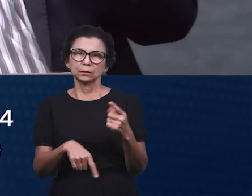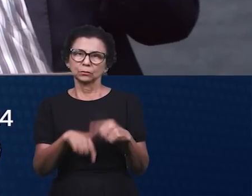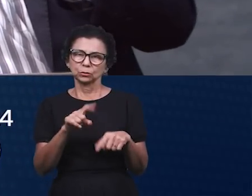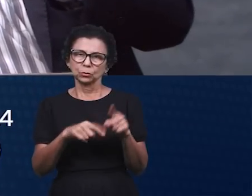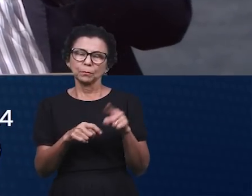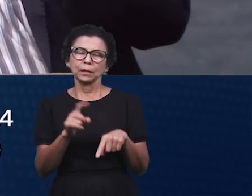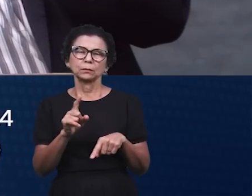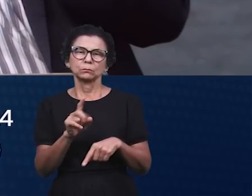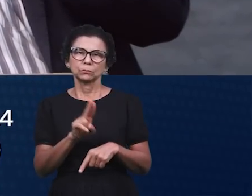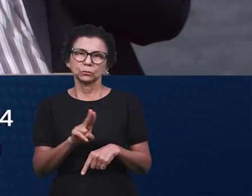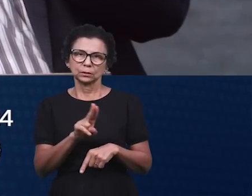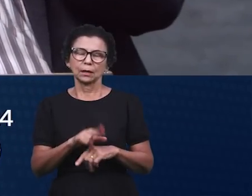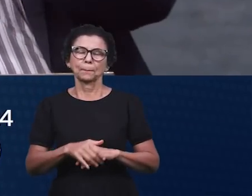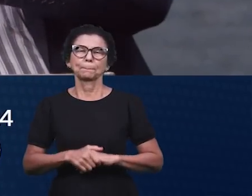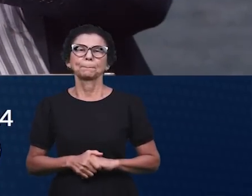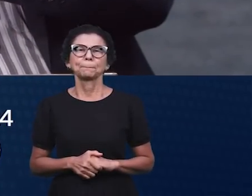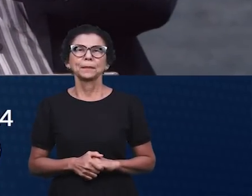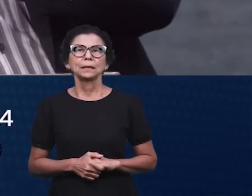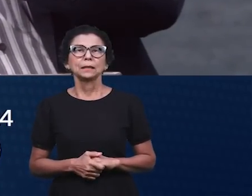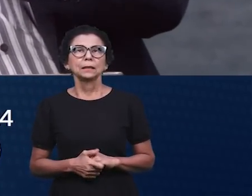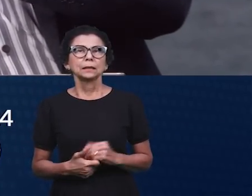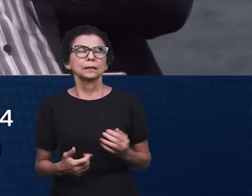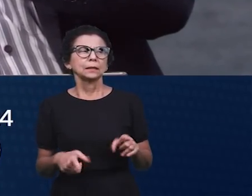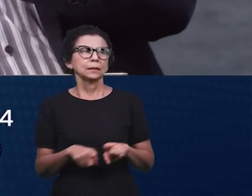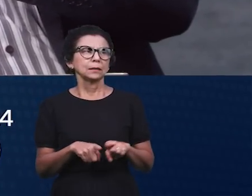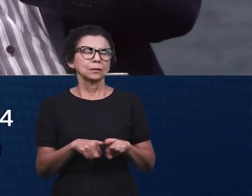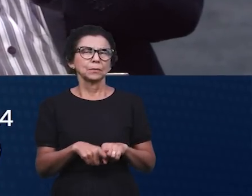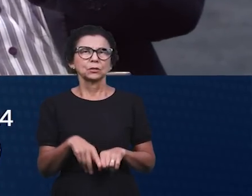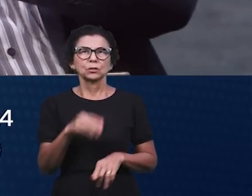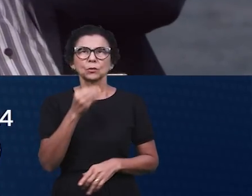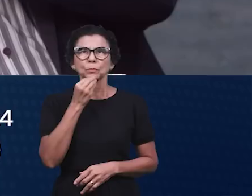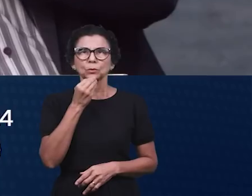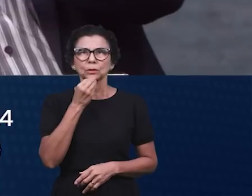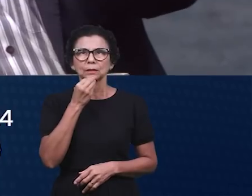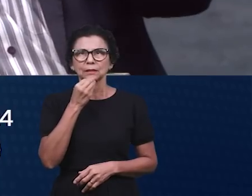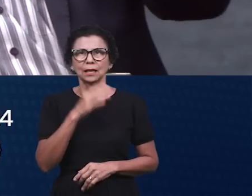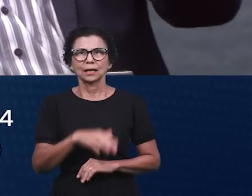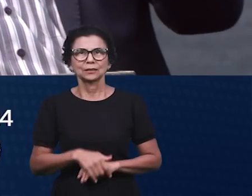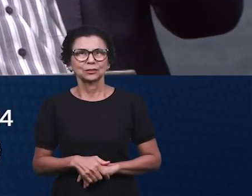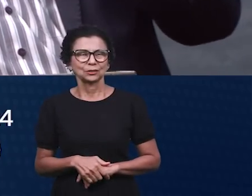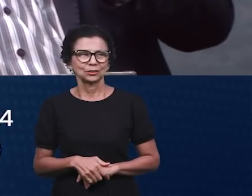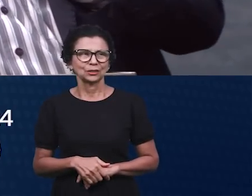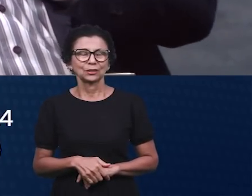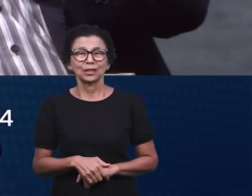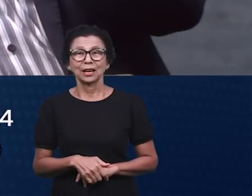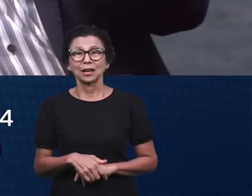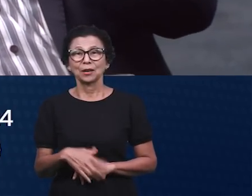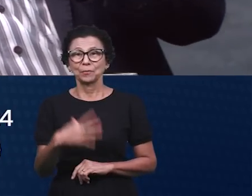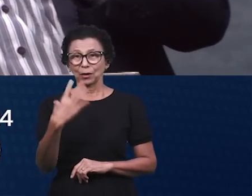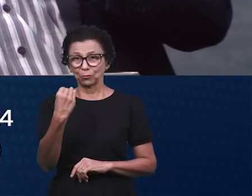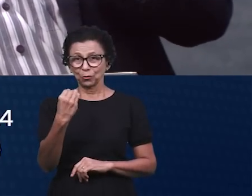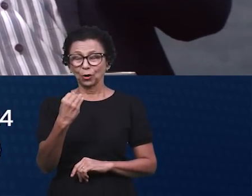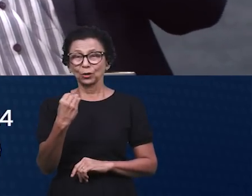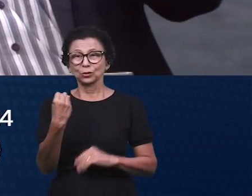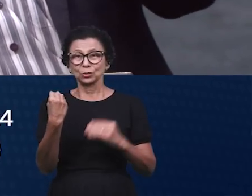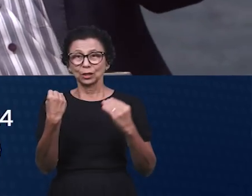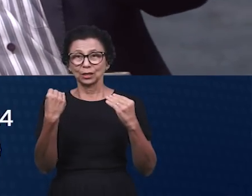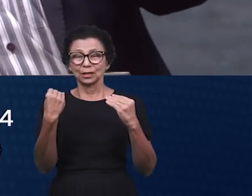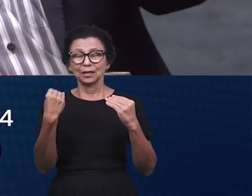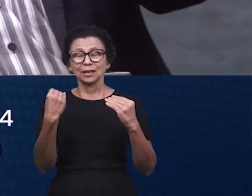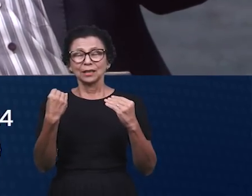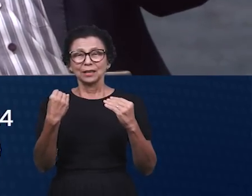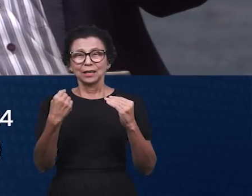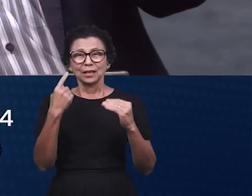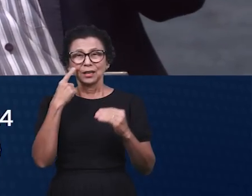tive a oportunidade de, estando aqui no Manaim, eu já contei isso algumas vezes, inclusive já saiu em rede social essa foto aí, todo mundo já viu, de estando aqui